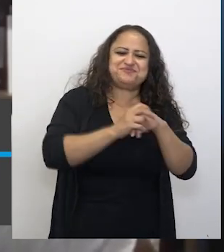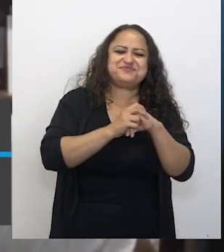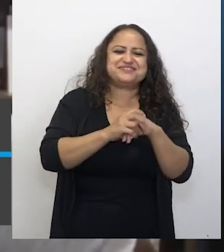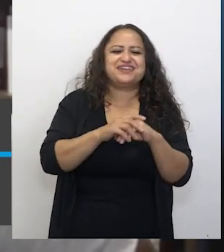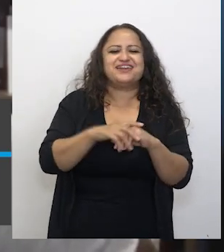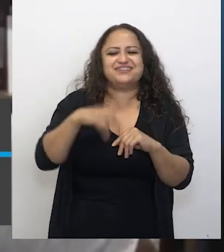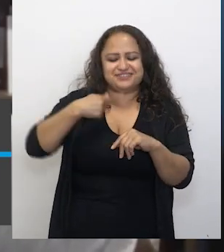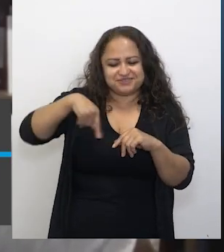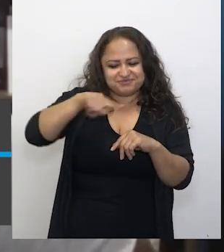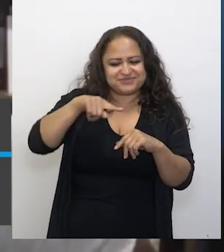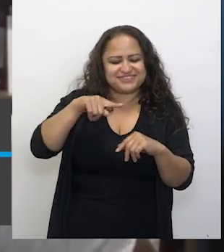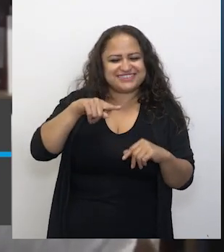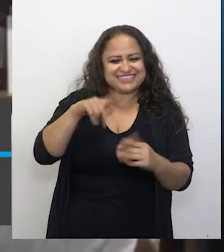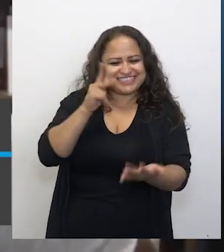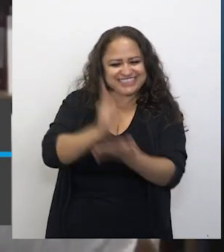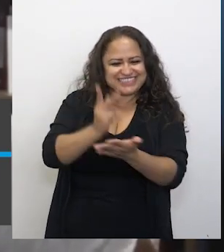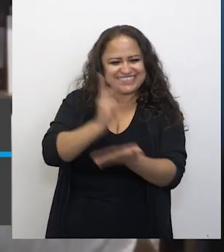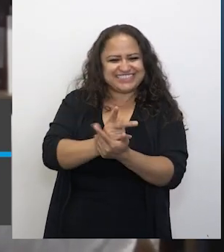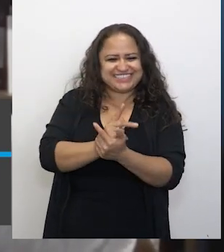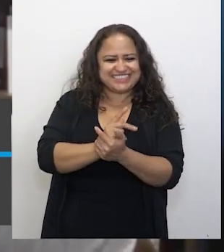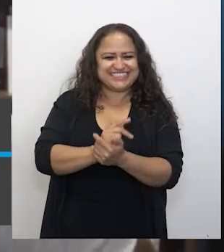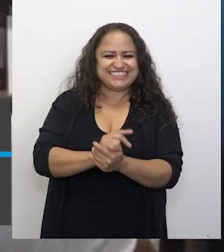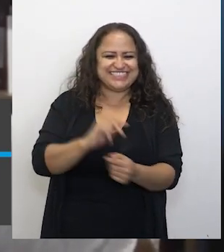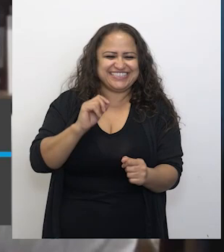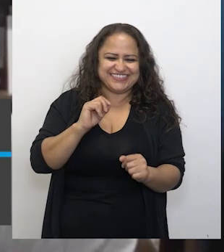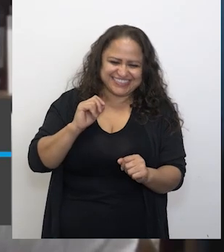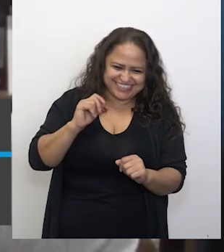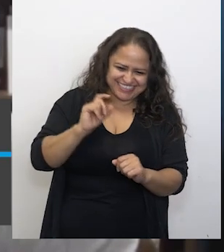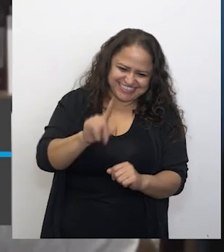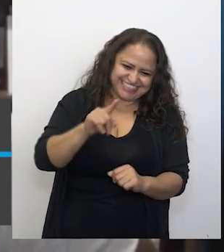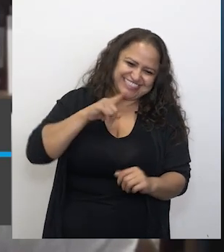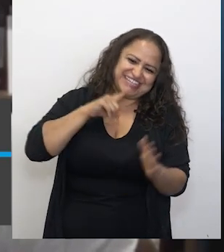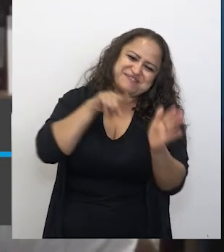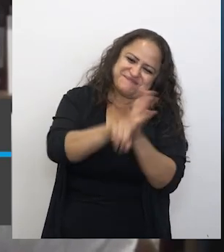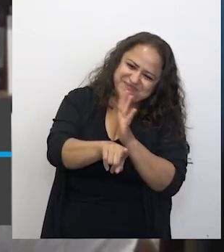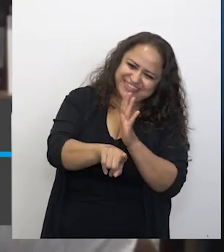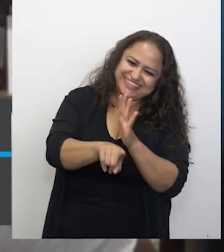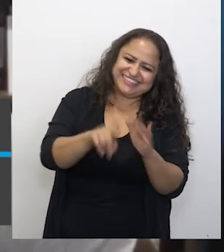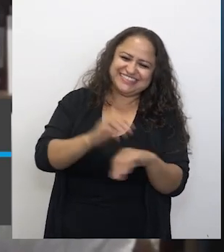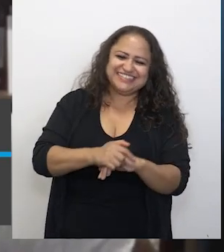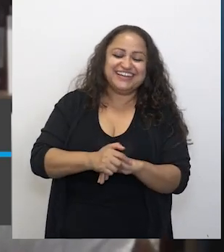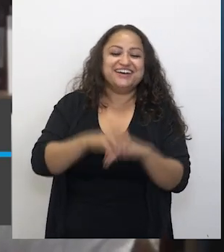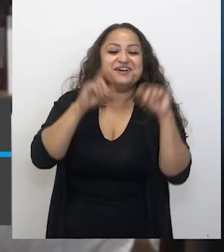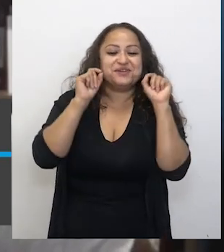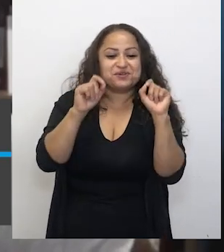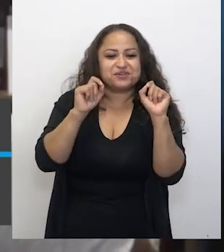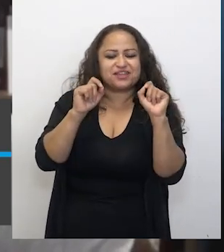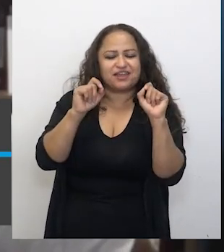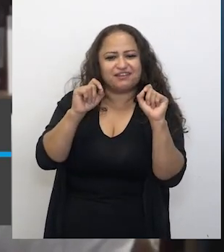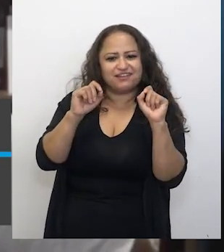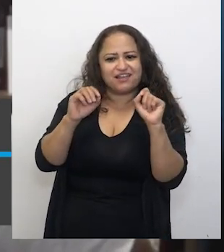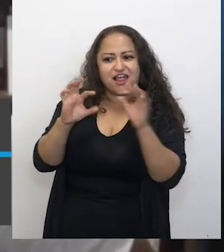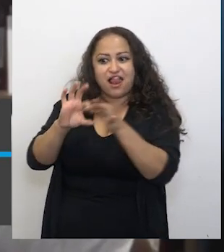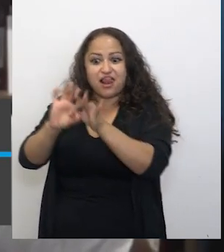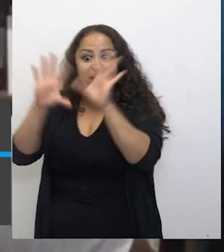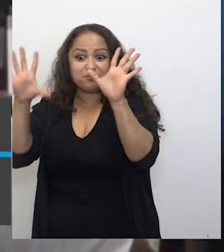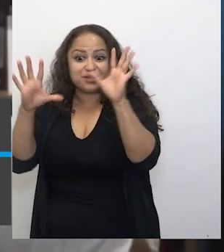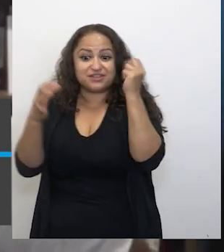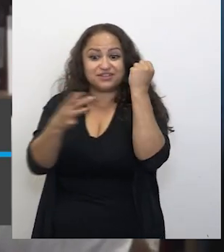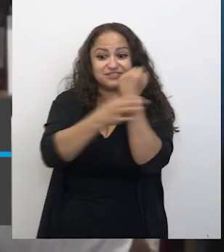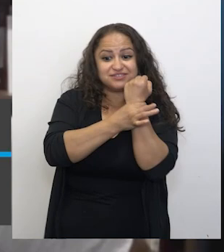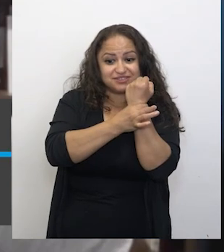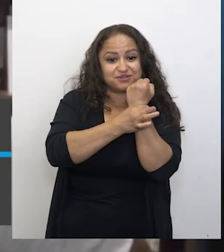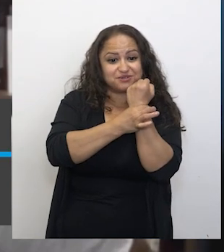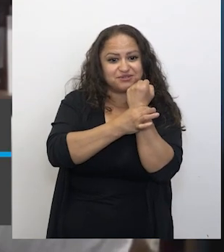sempre trouxe problemas, sempre levantou questões. Exato. E essa questão, né, liberdade e segurança é algo que nós precisamos,